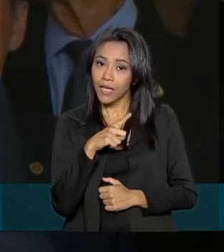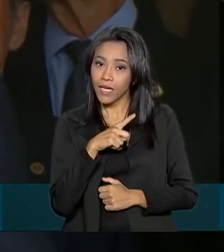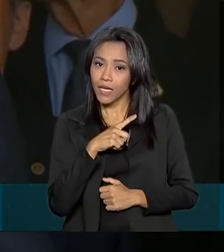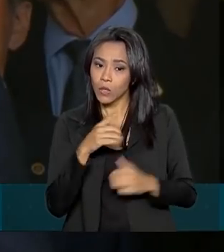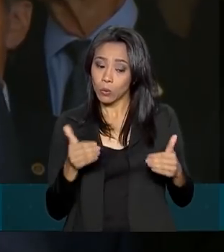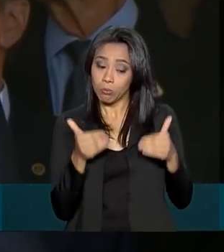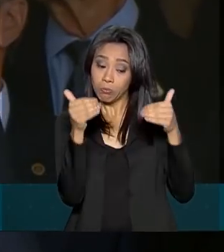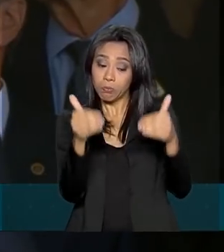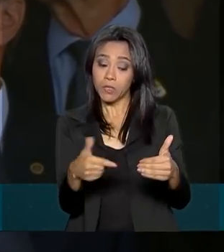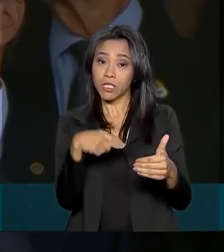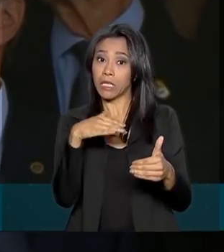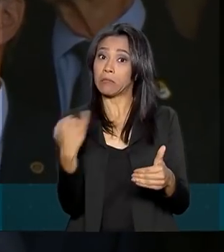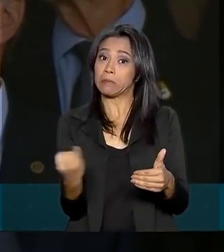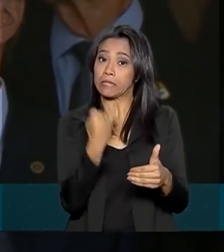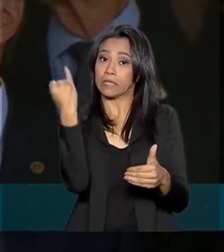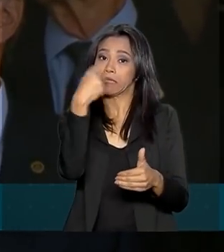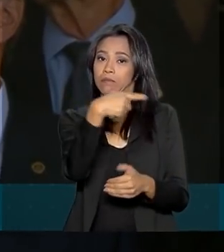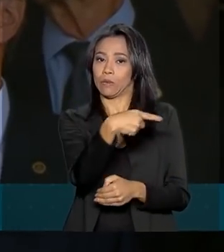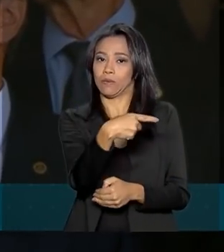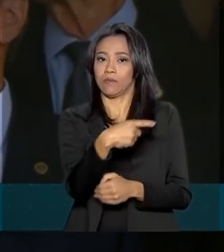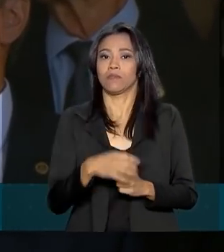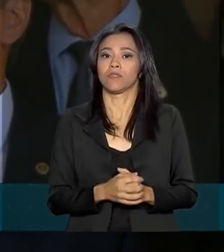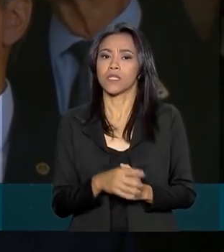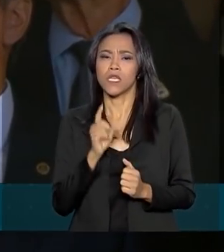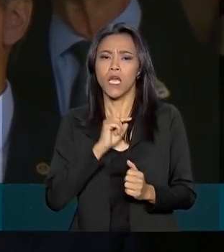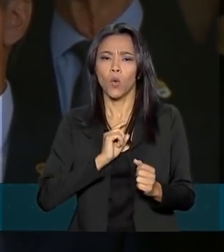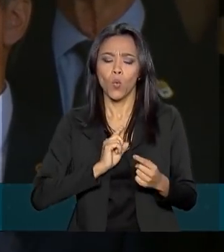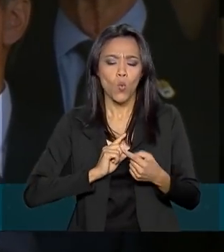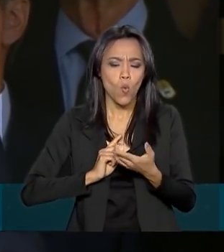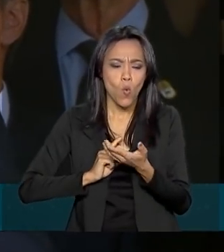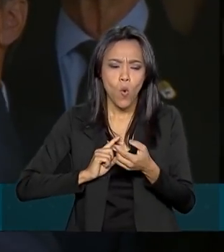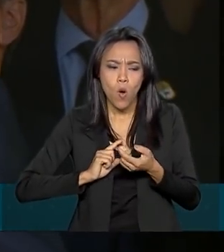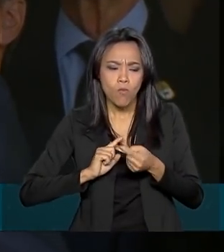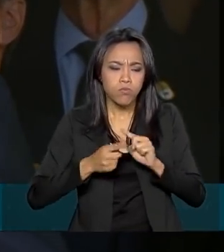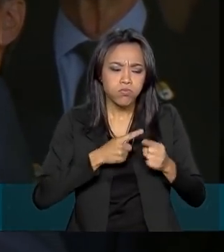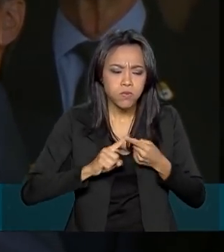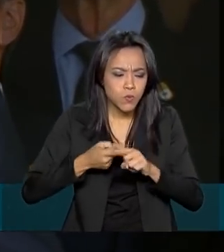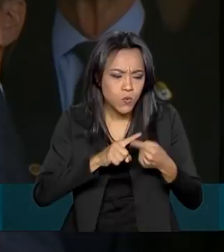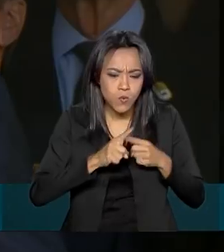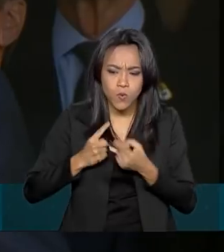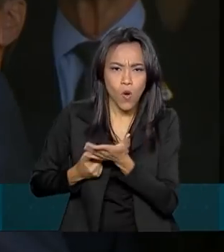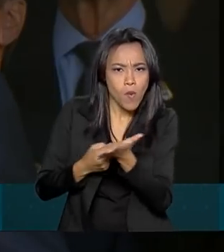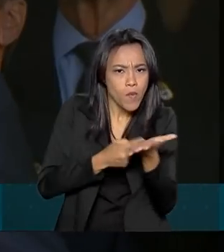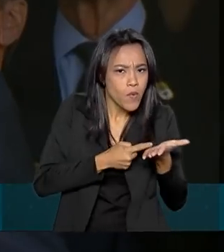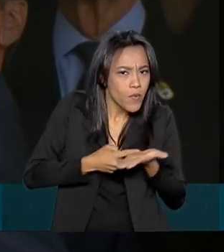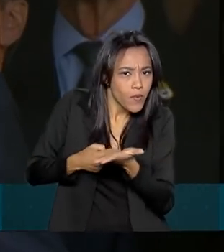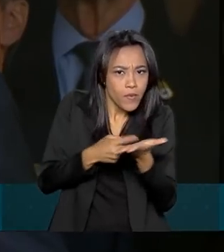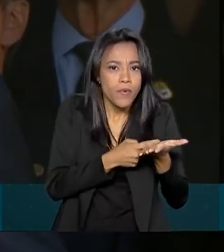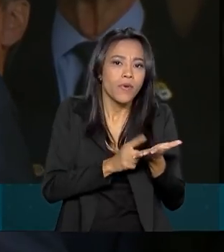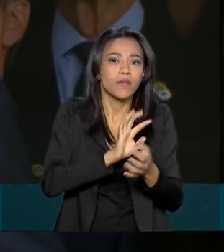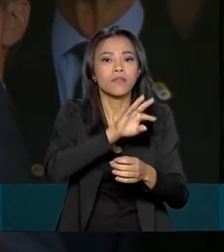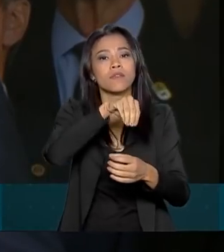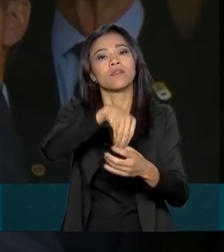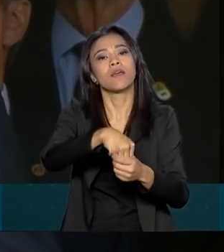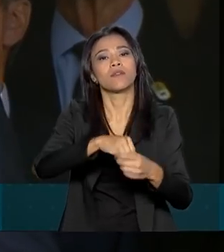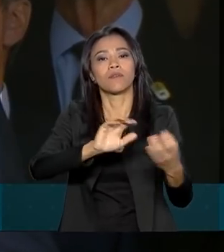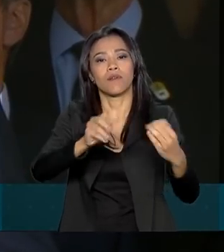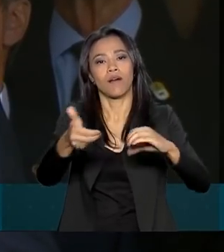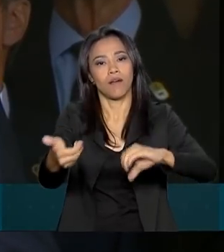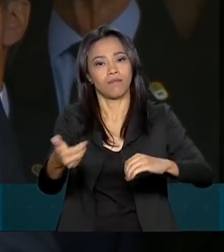mais importantes, que é fazer articulação com o nosso parlamento brasileiro, que tenho